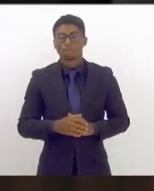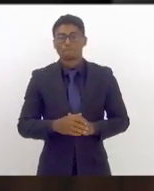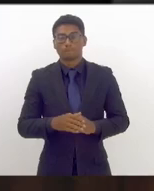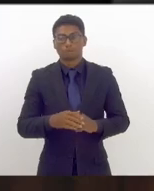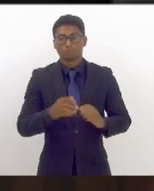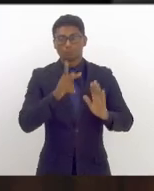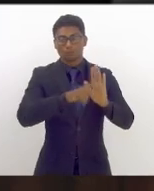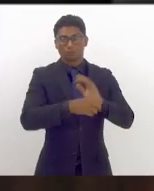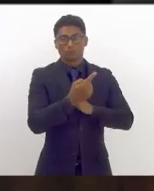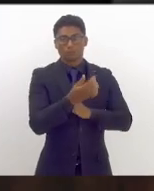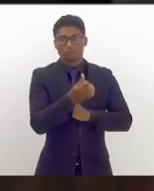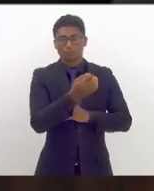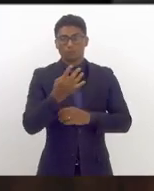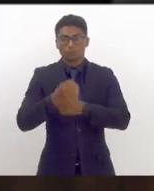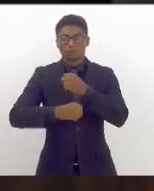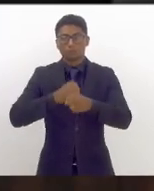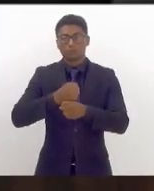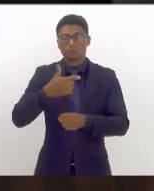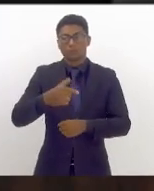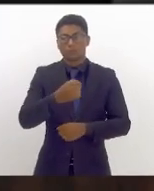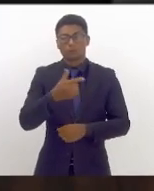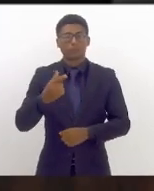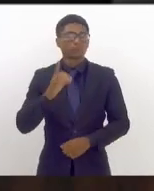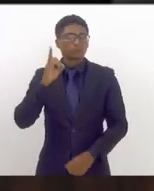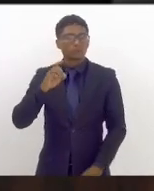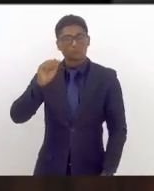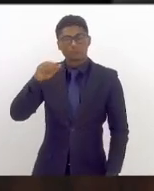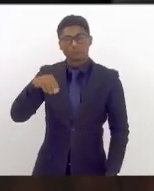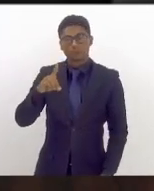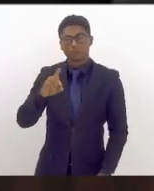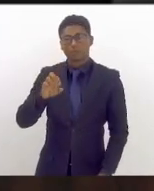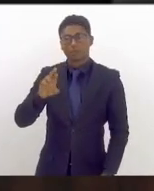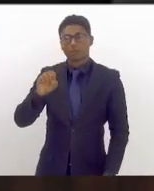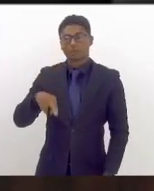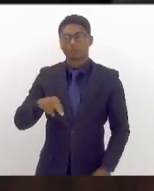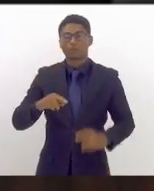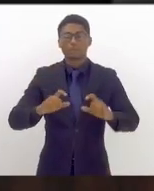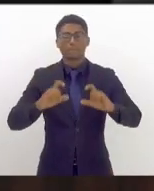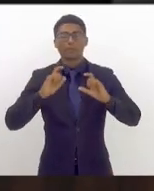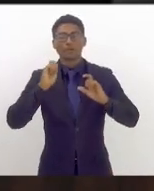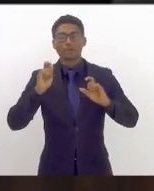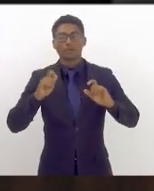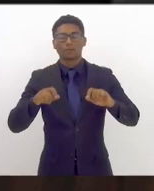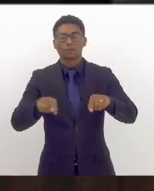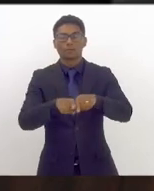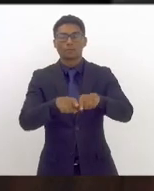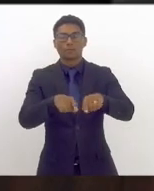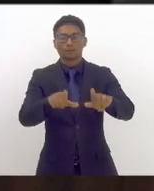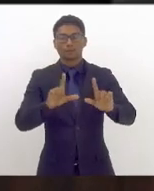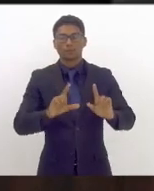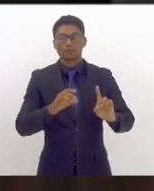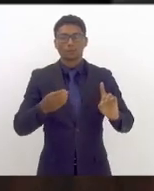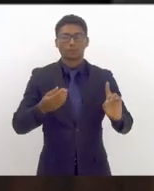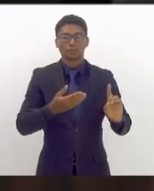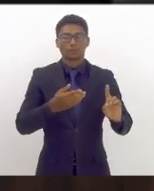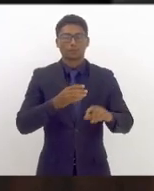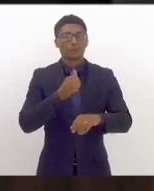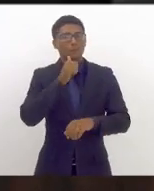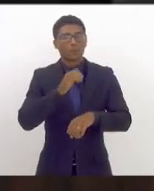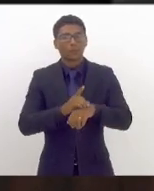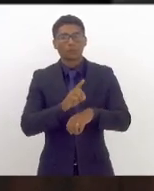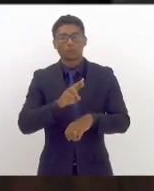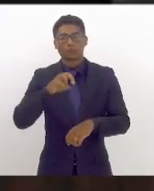16:44 22 de outubro Deputado Márcio igual Alberto Anderson Moraes Dr Serginho consegue medalha Tiradentes respectivo diploma a Doutora